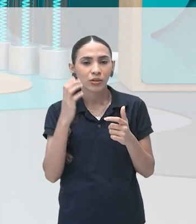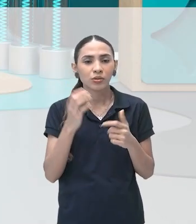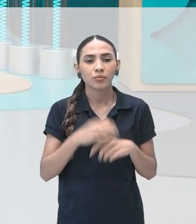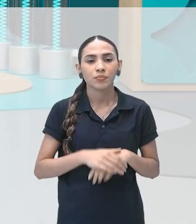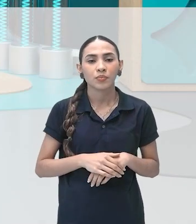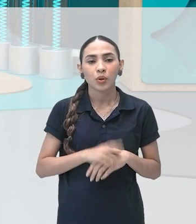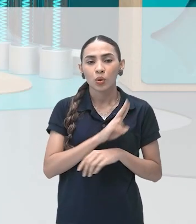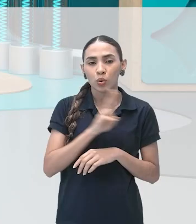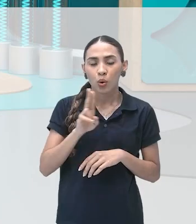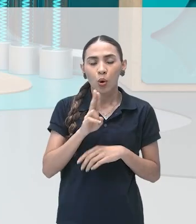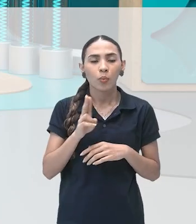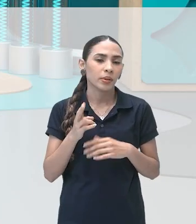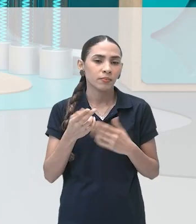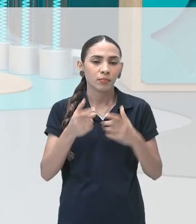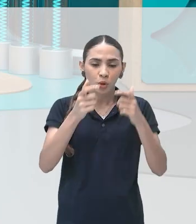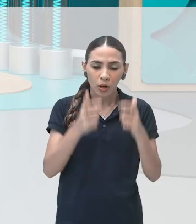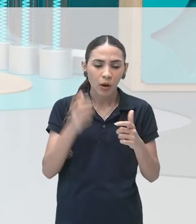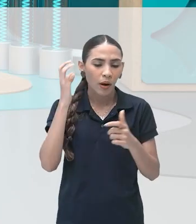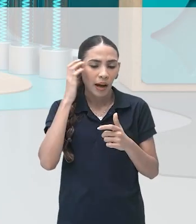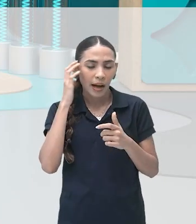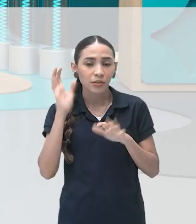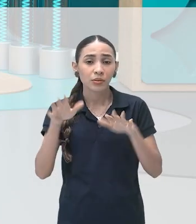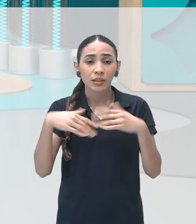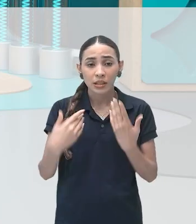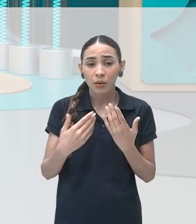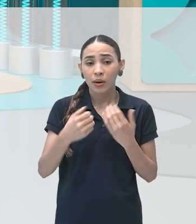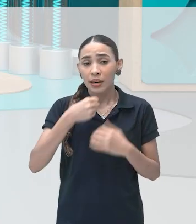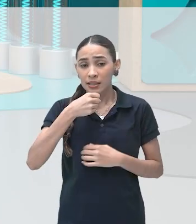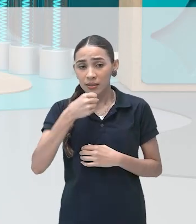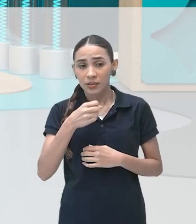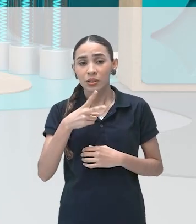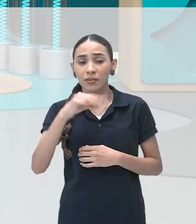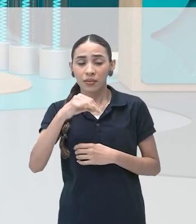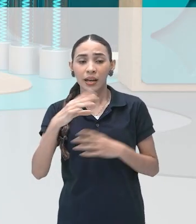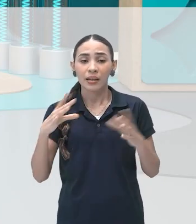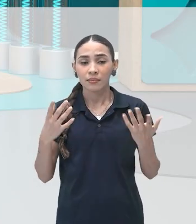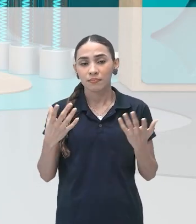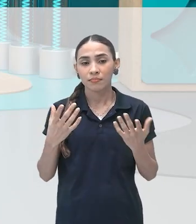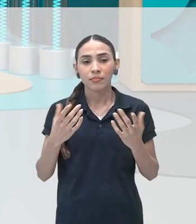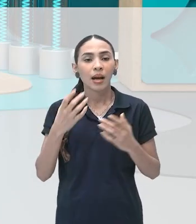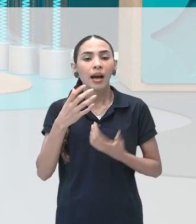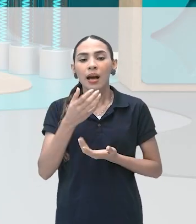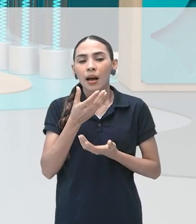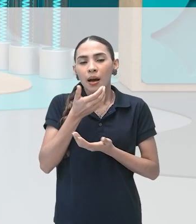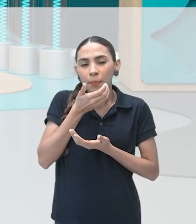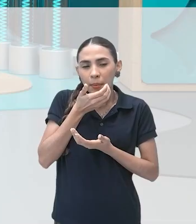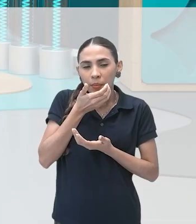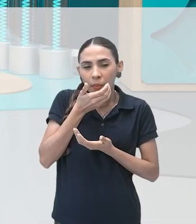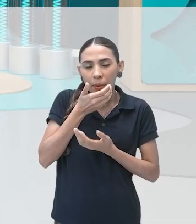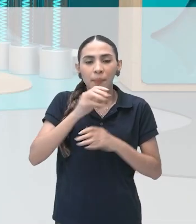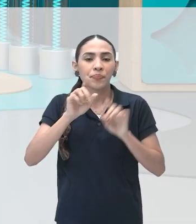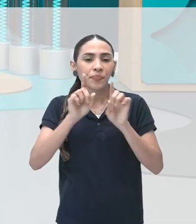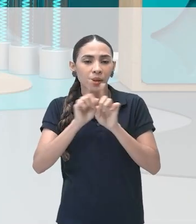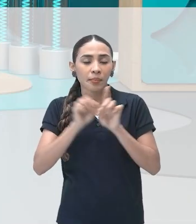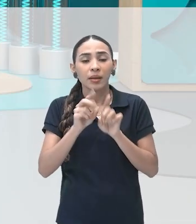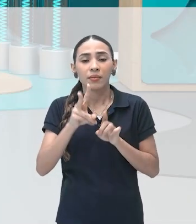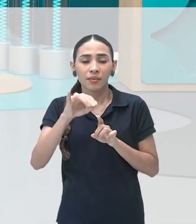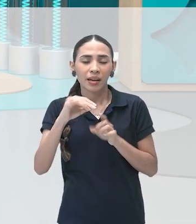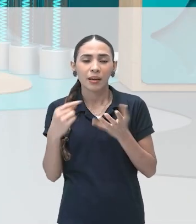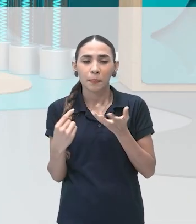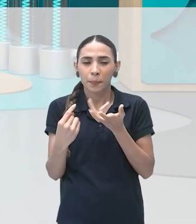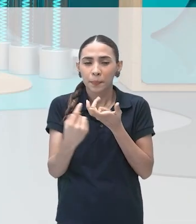assim, a voz da minha comunidade. E aí, então, aquela entrevista vai ser veiculada na forma do áudio. E vai ser ali. Então,